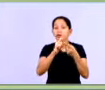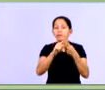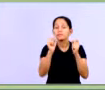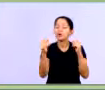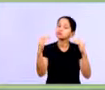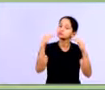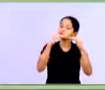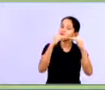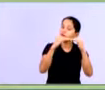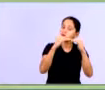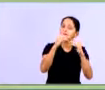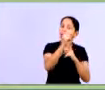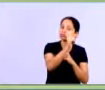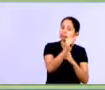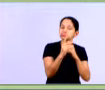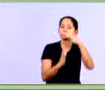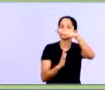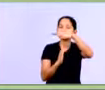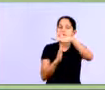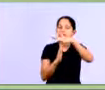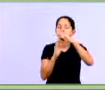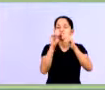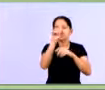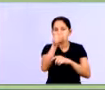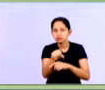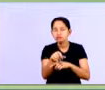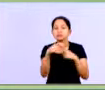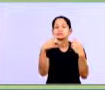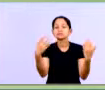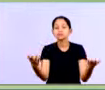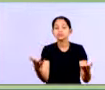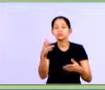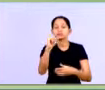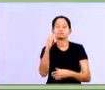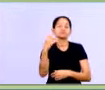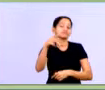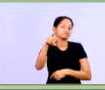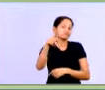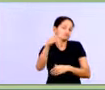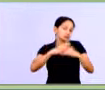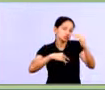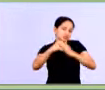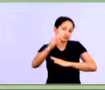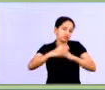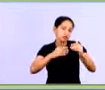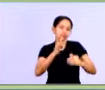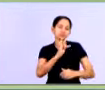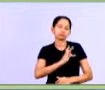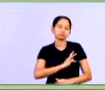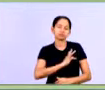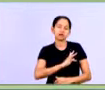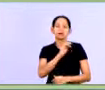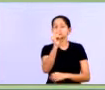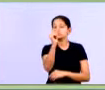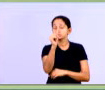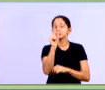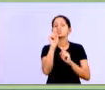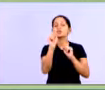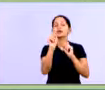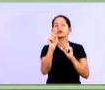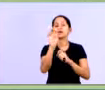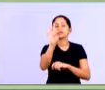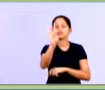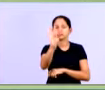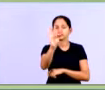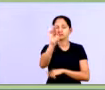ao valor do dinheiro no tempo. Por ser importante para o profissional de finanças, explique o que é a TMA,